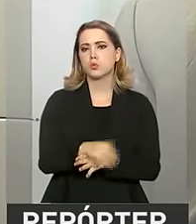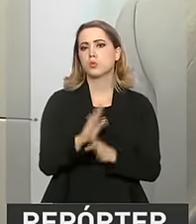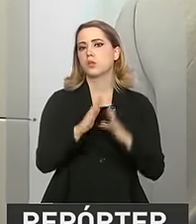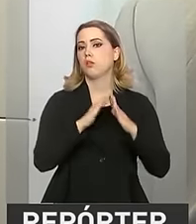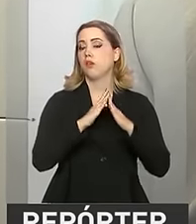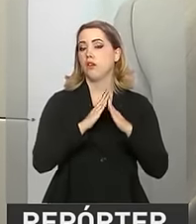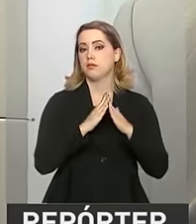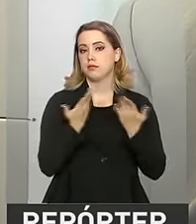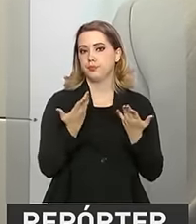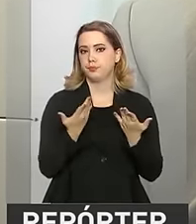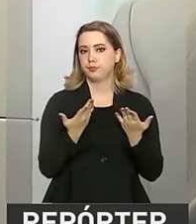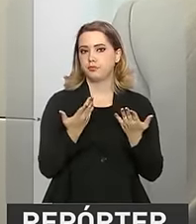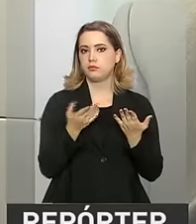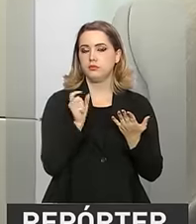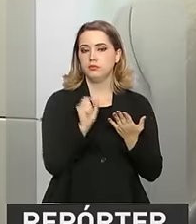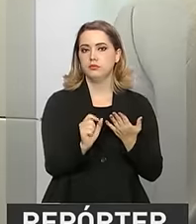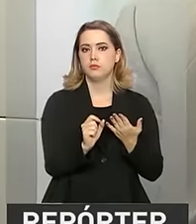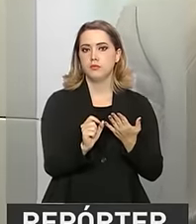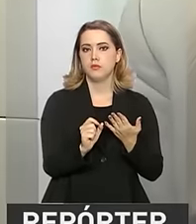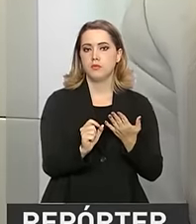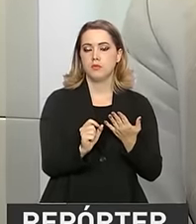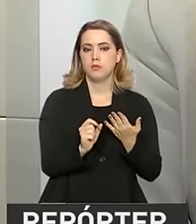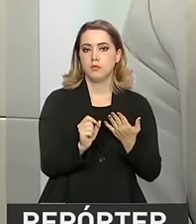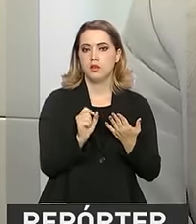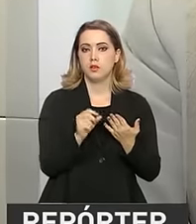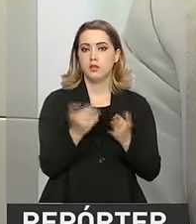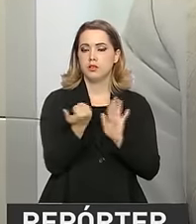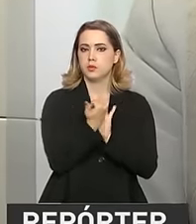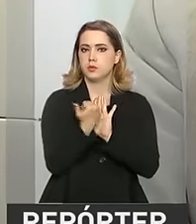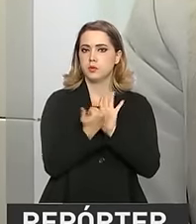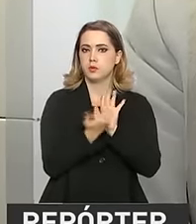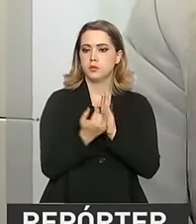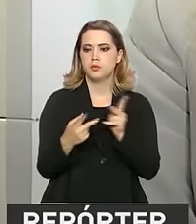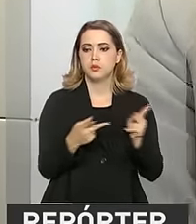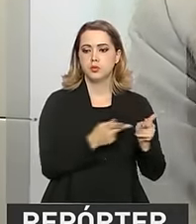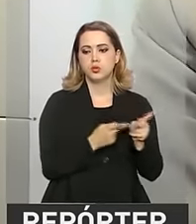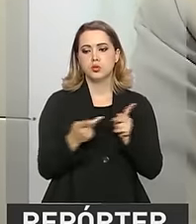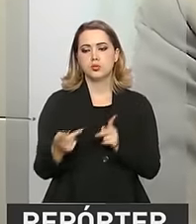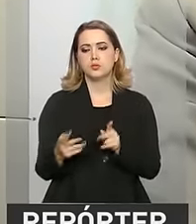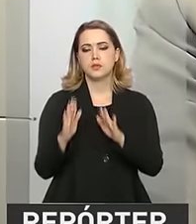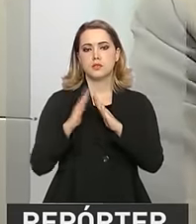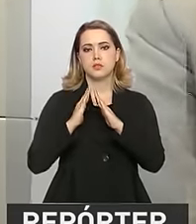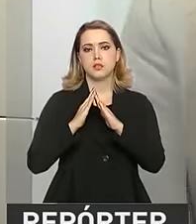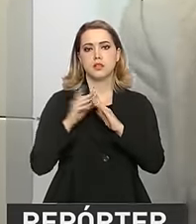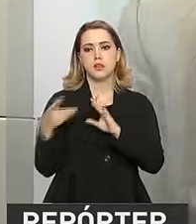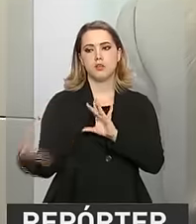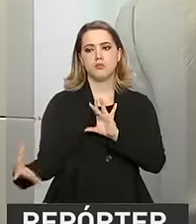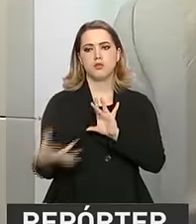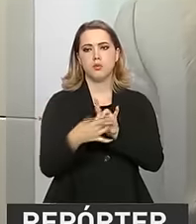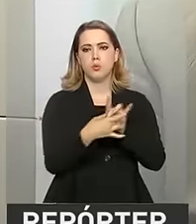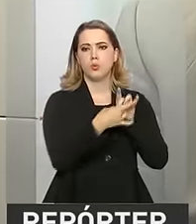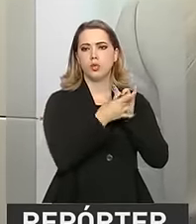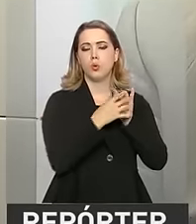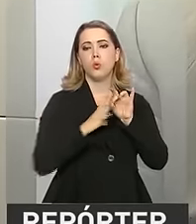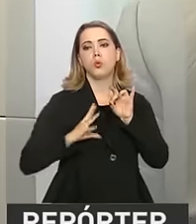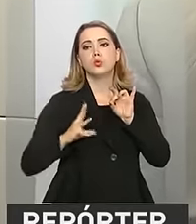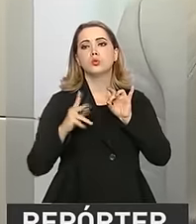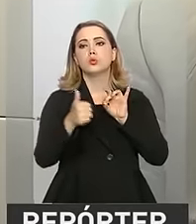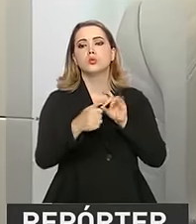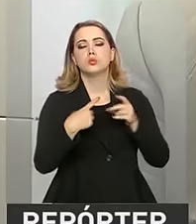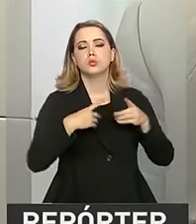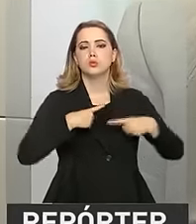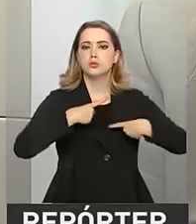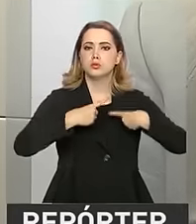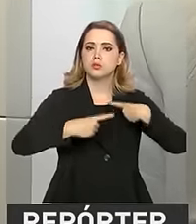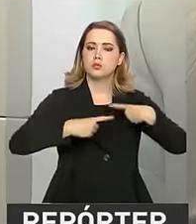casa né E que e e essa esse programa de visitação vai lincar essas famílias com todas as políticas públicas que